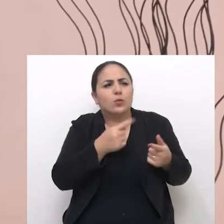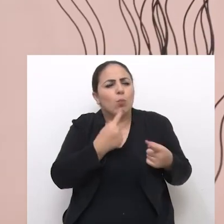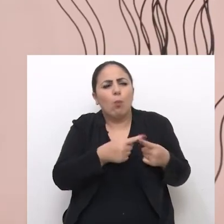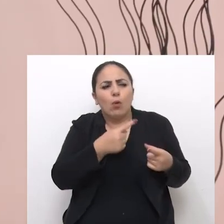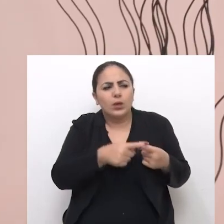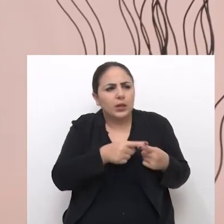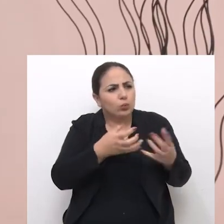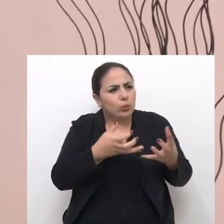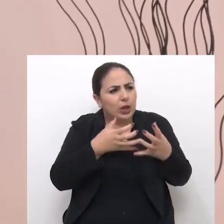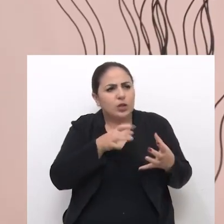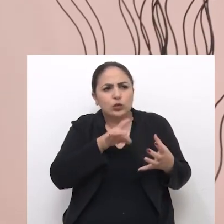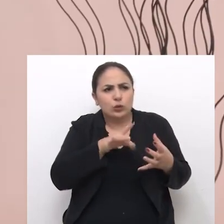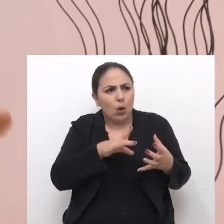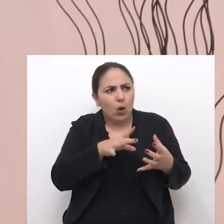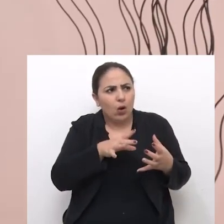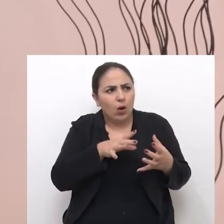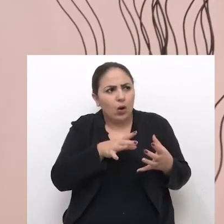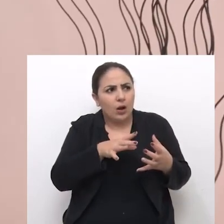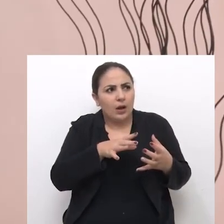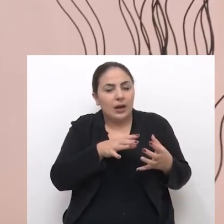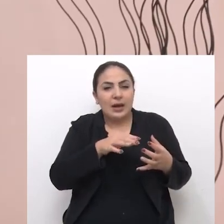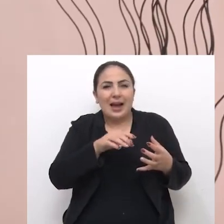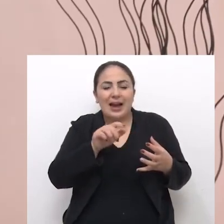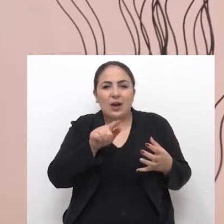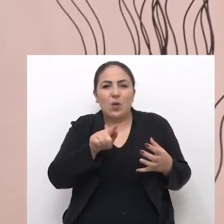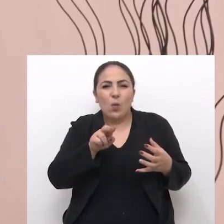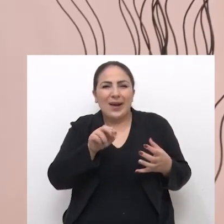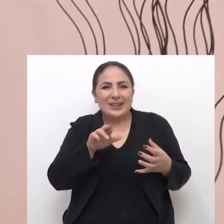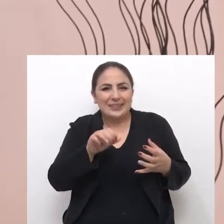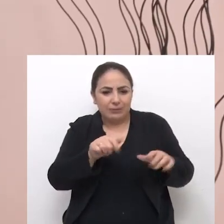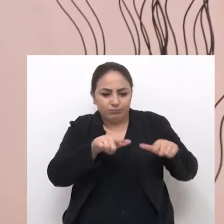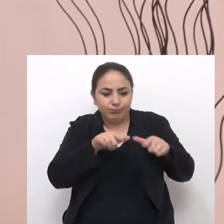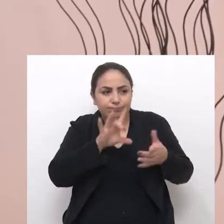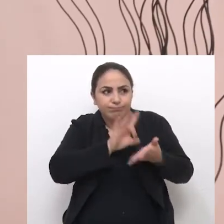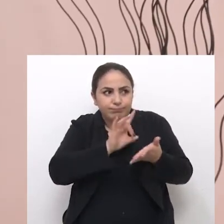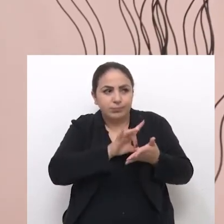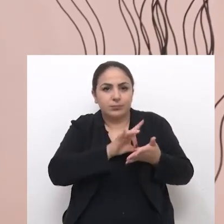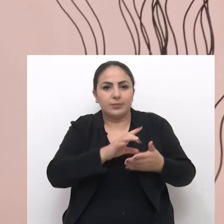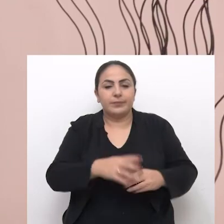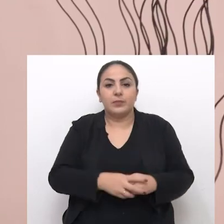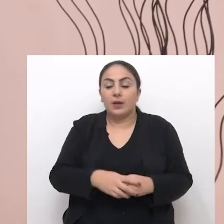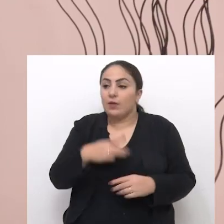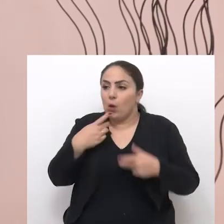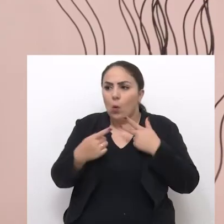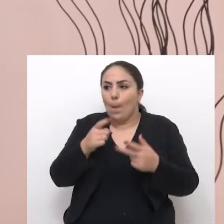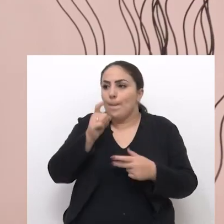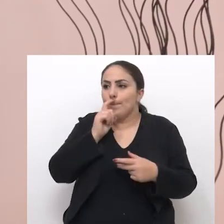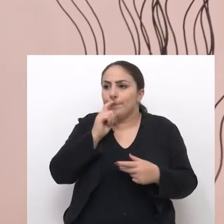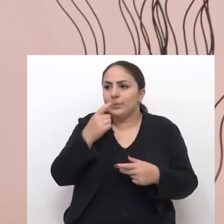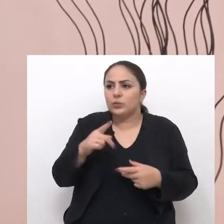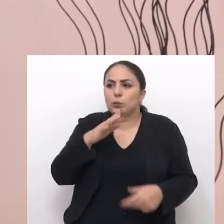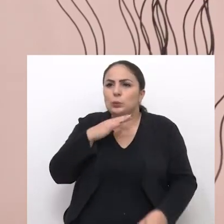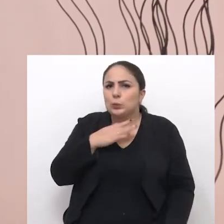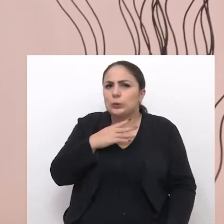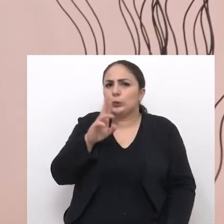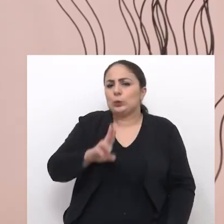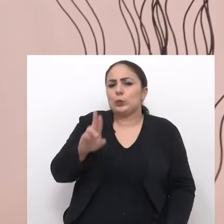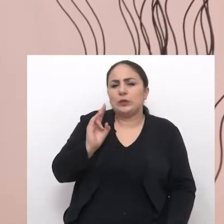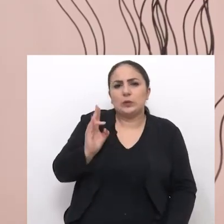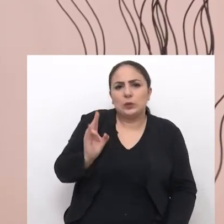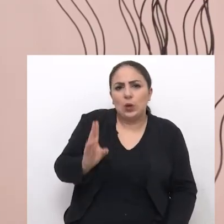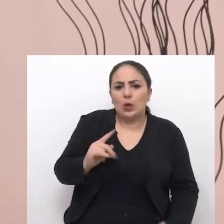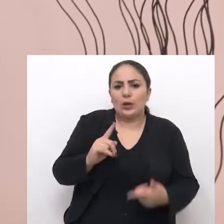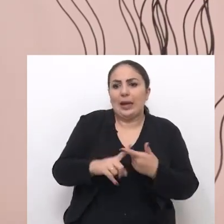quais os motivos para você querer a guarda dessa criança só para ti, sendo que ela está com o pai? Não, o pai dela ele é muito ruim, ele